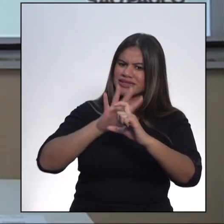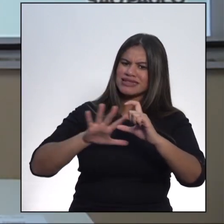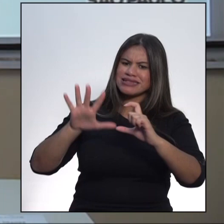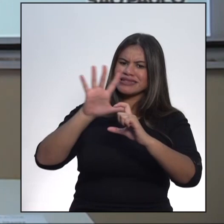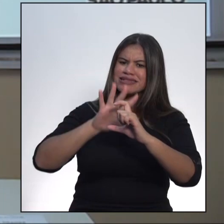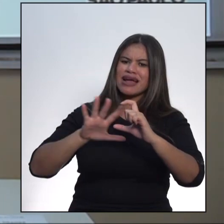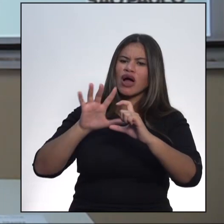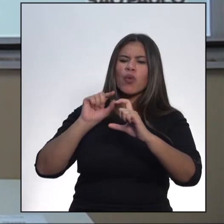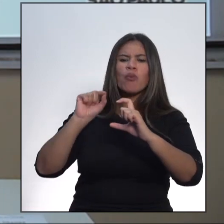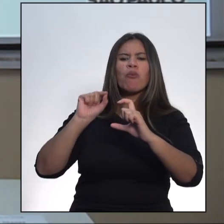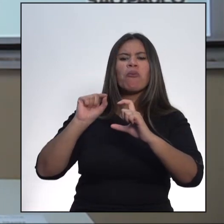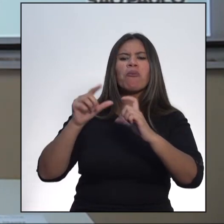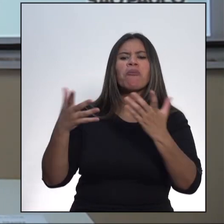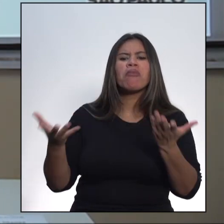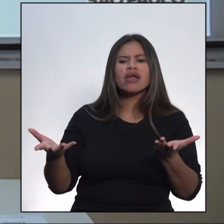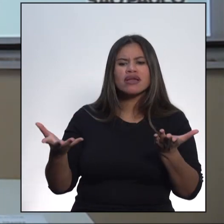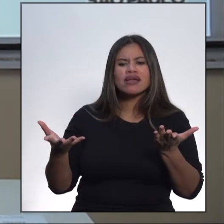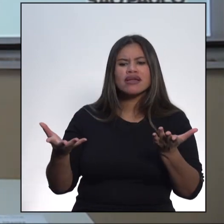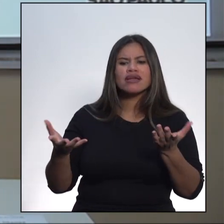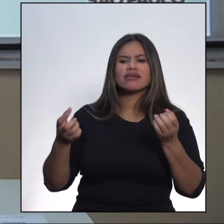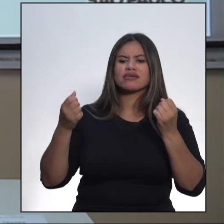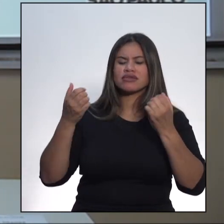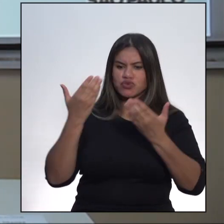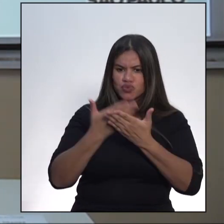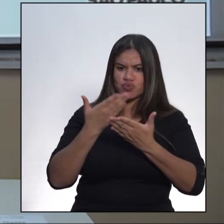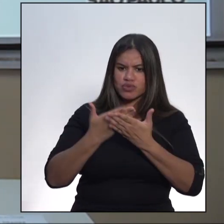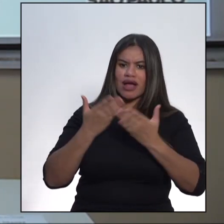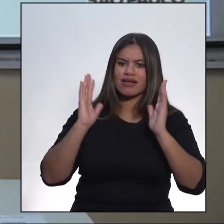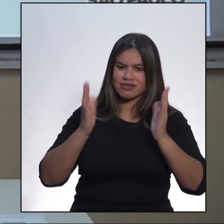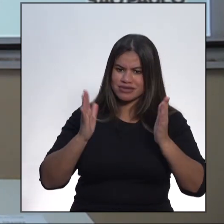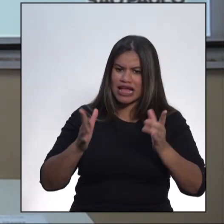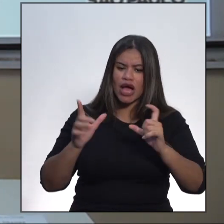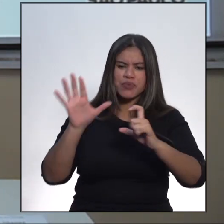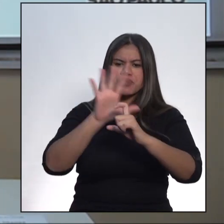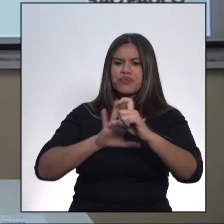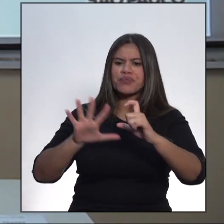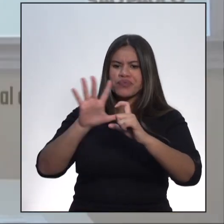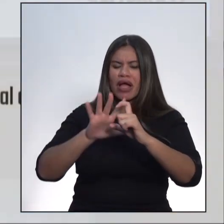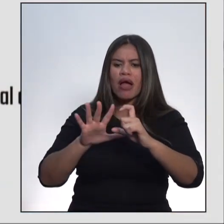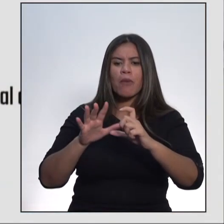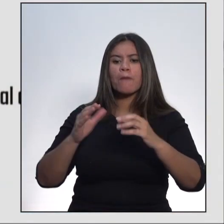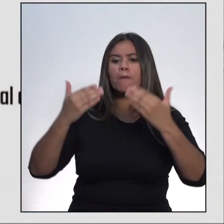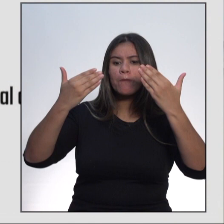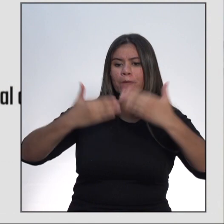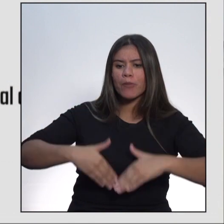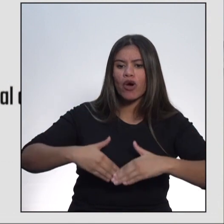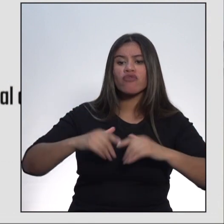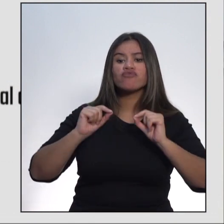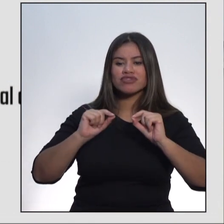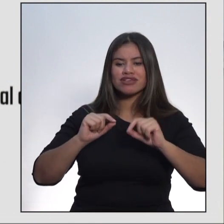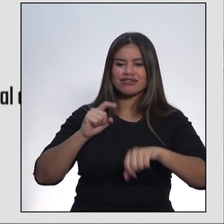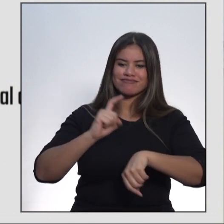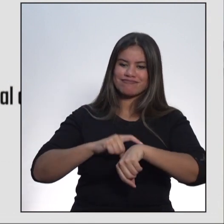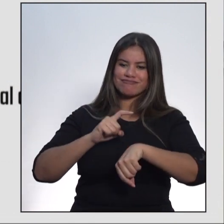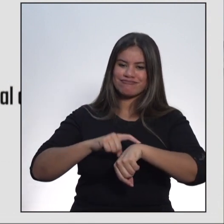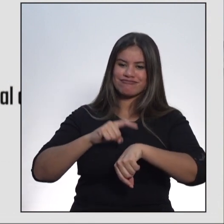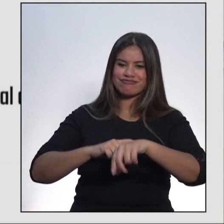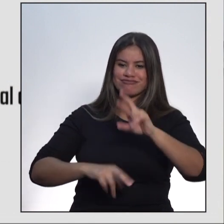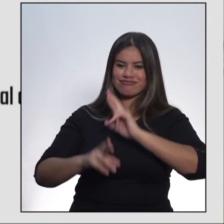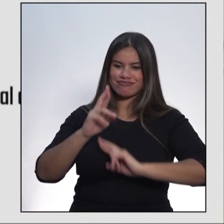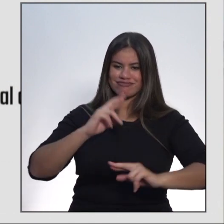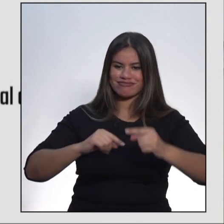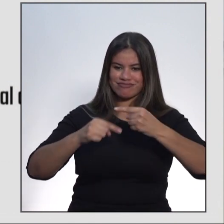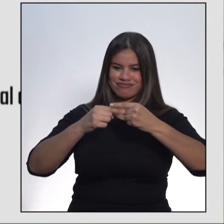charge? O que é uma charge? Já estudaram? Já viram em provas? Eu vou deixar uns minutinhos para